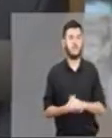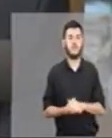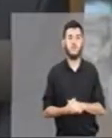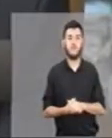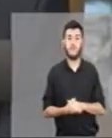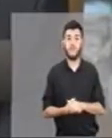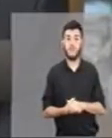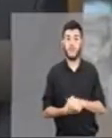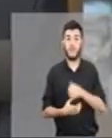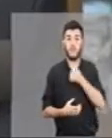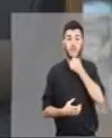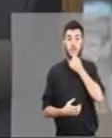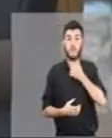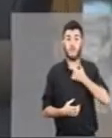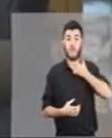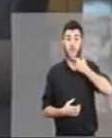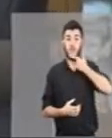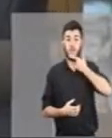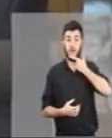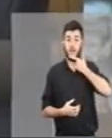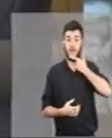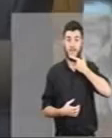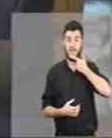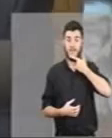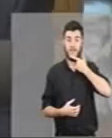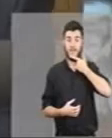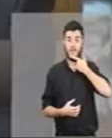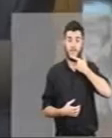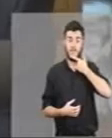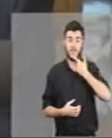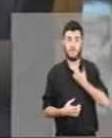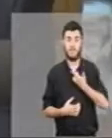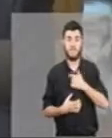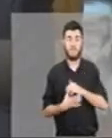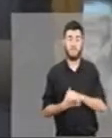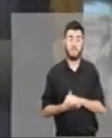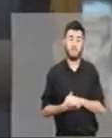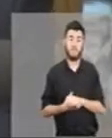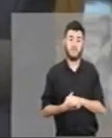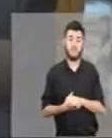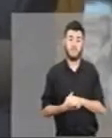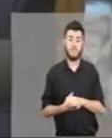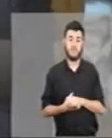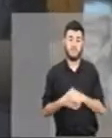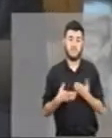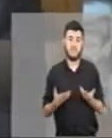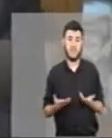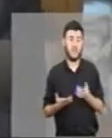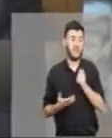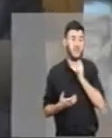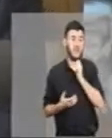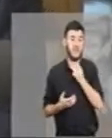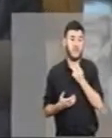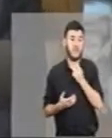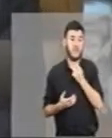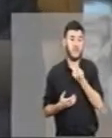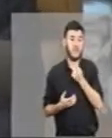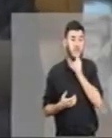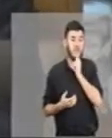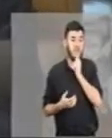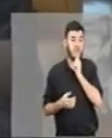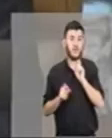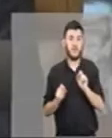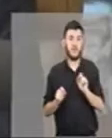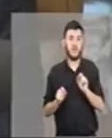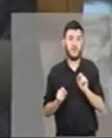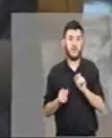Marco Aurélio, por não se achar ainda que remotamente envolvido. Vossa Excelência, me permite?